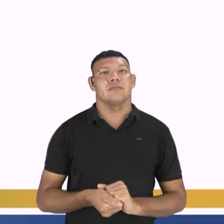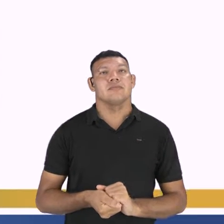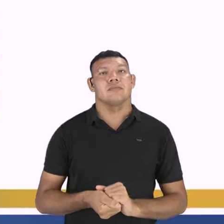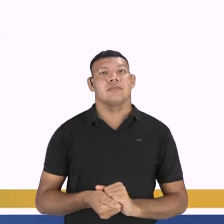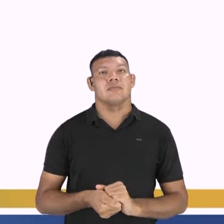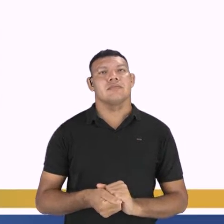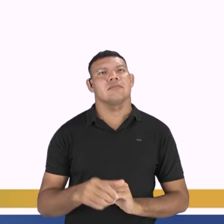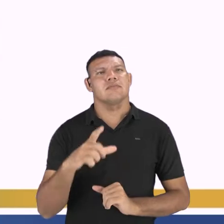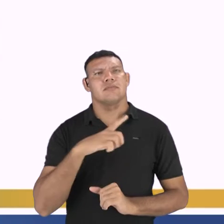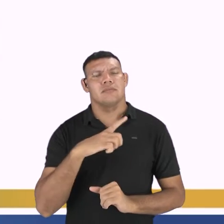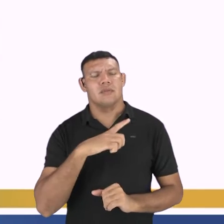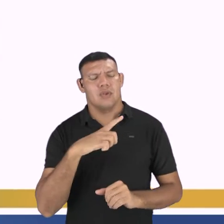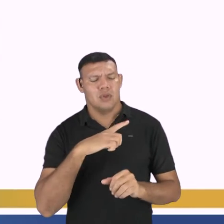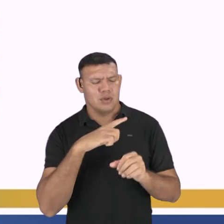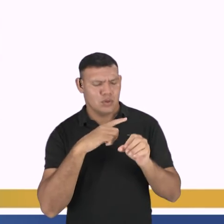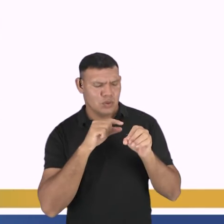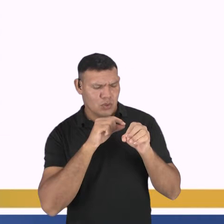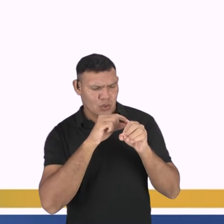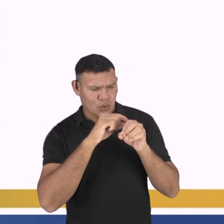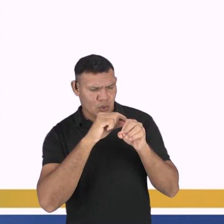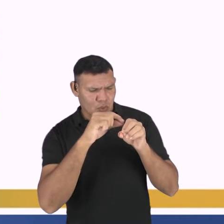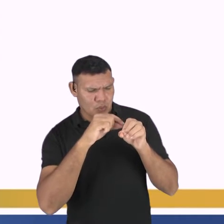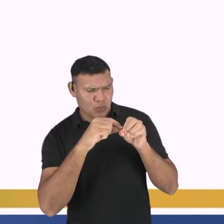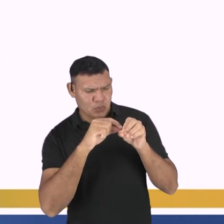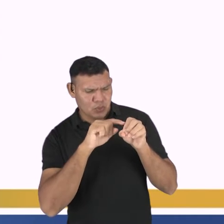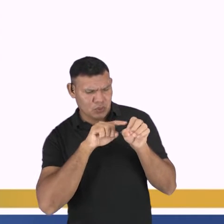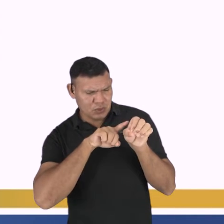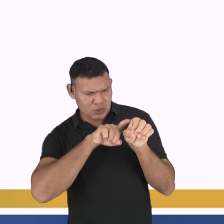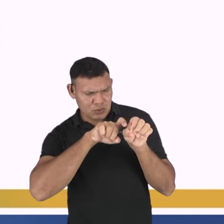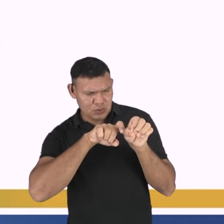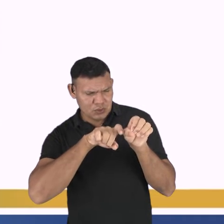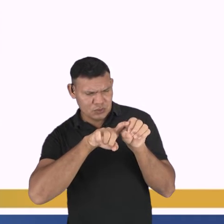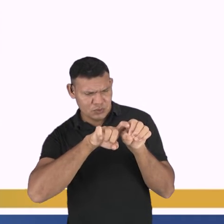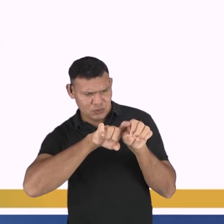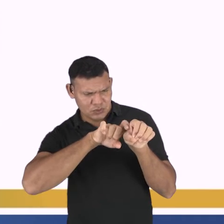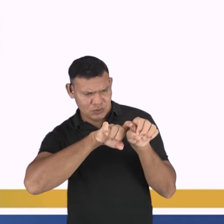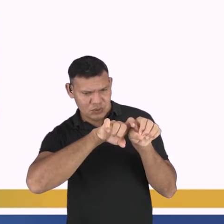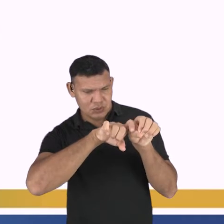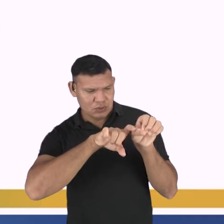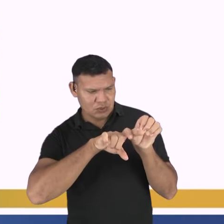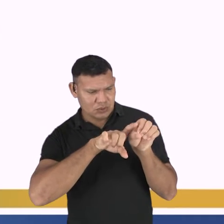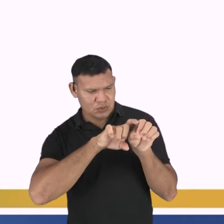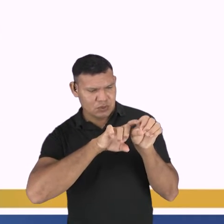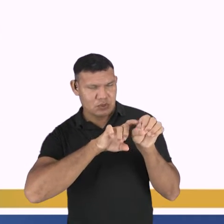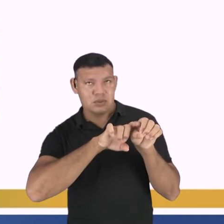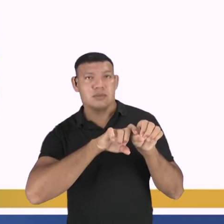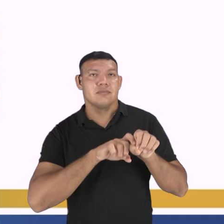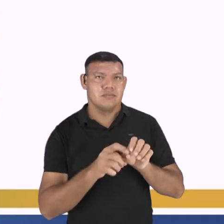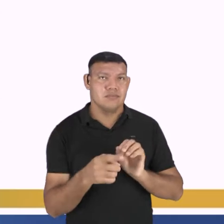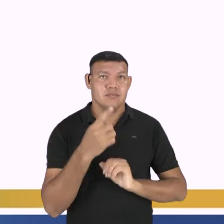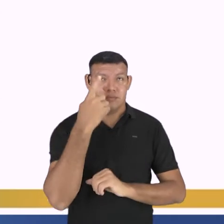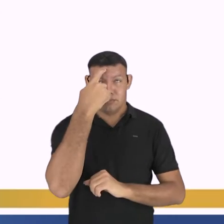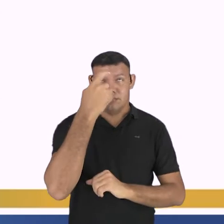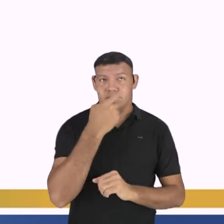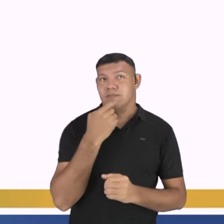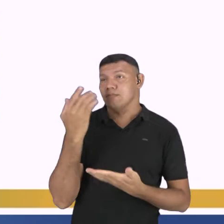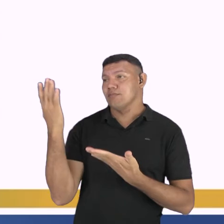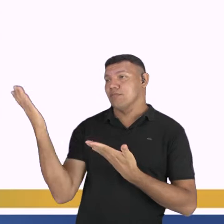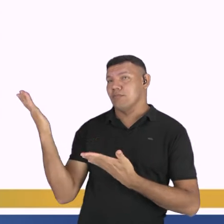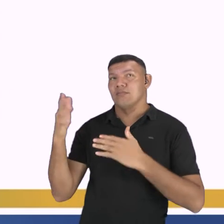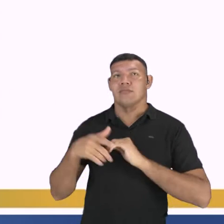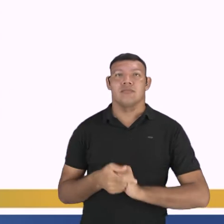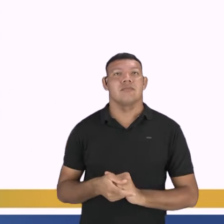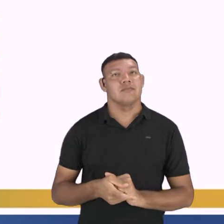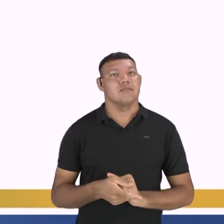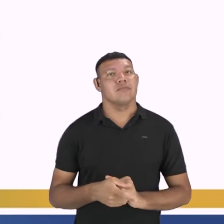são formados por vários tubos enrolados, que nós chamamos de tubos seminíferos, como vocês podem ver na imagem, nos quais